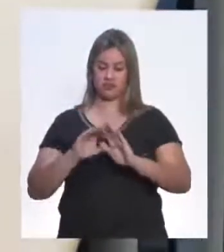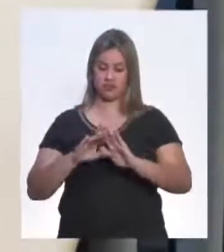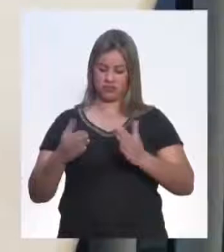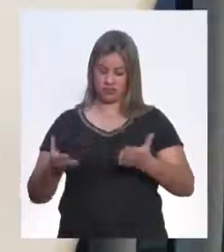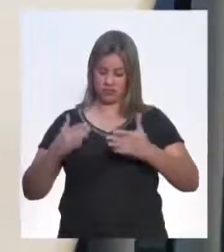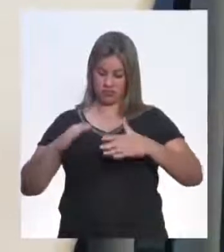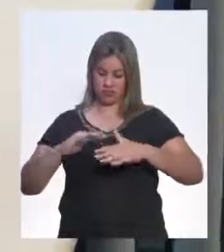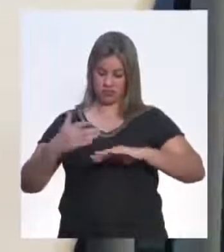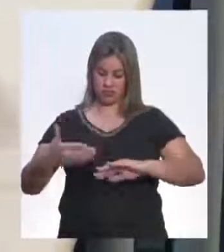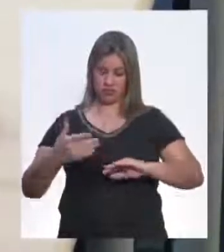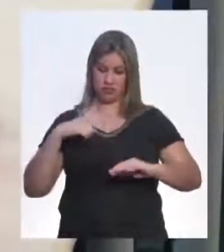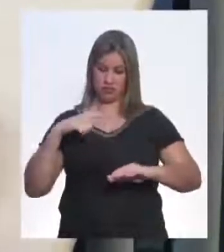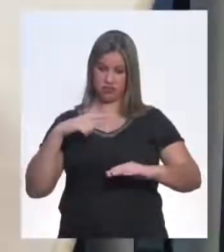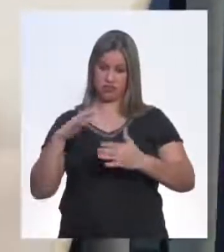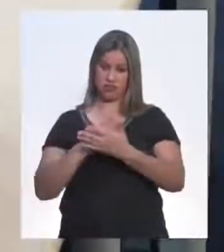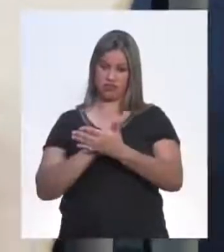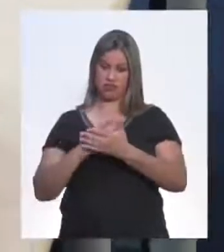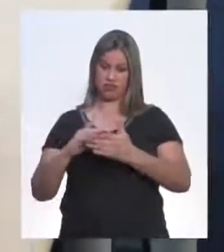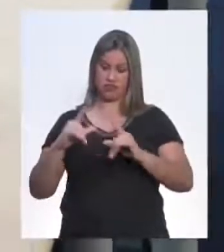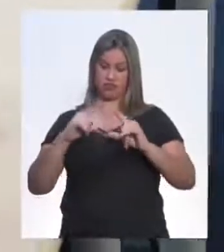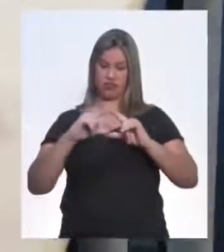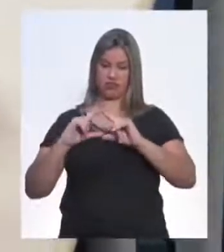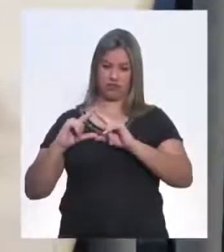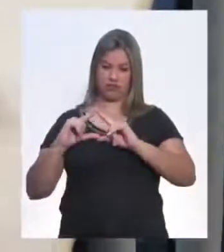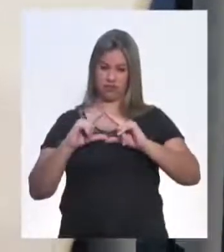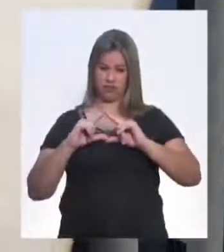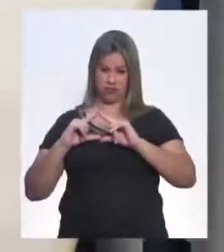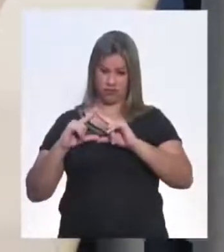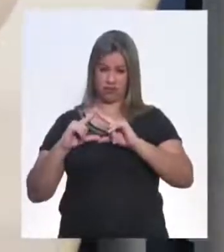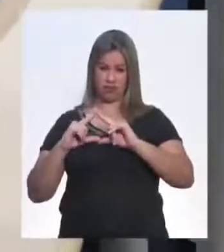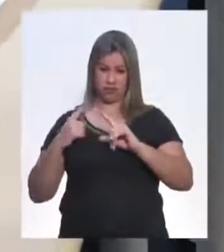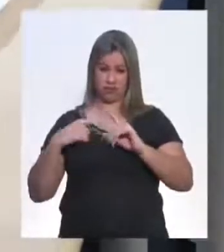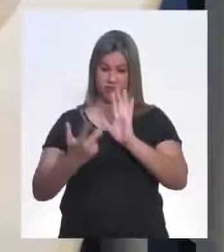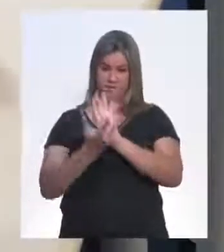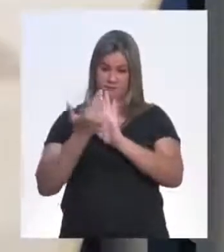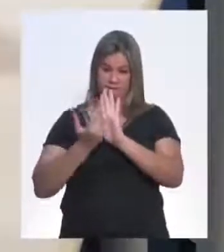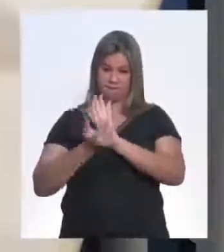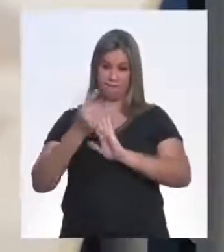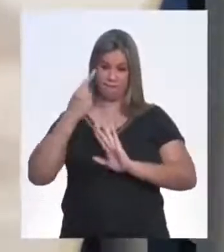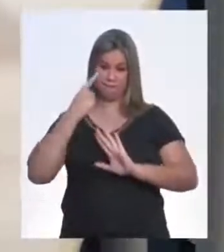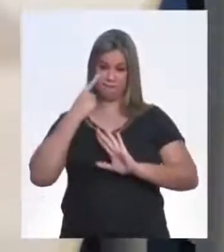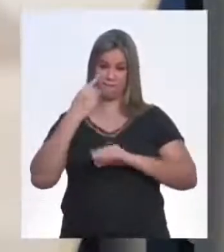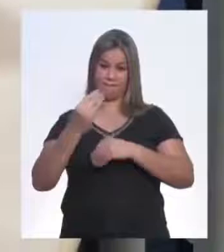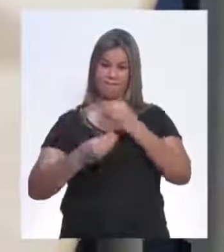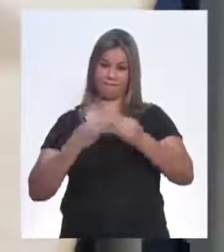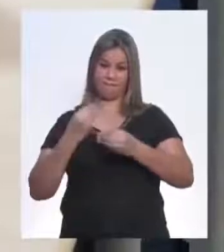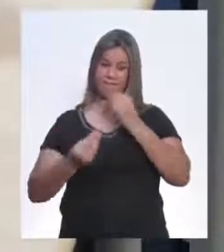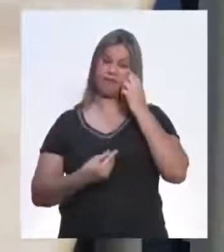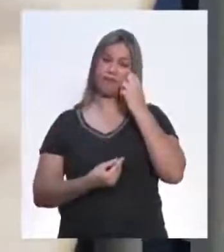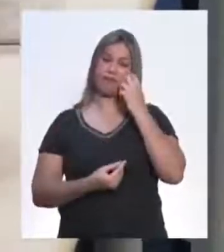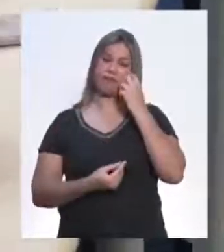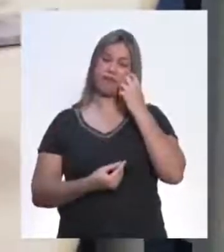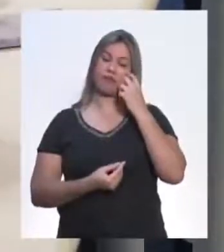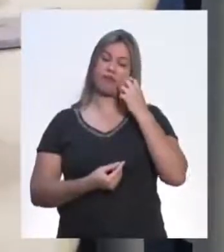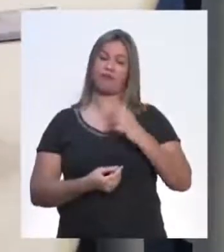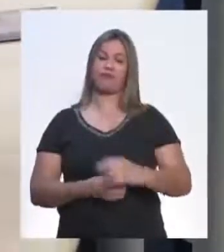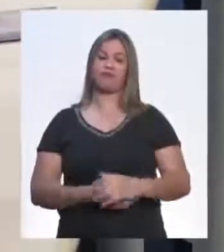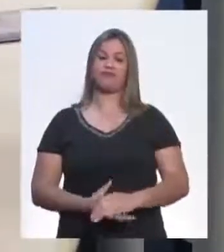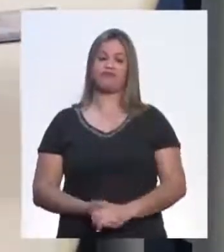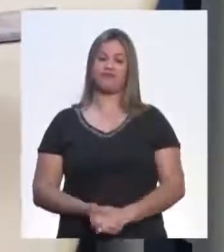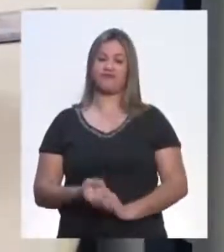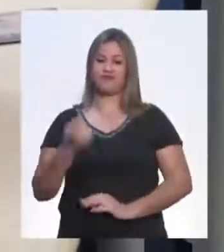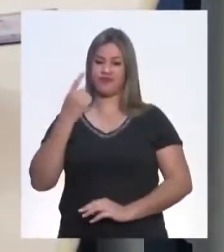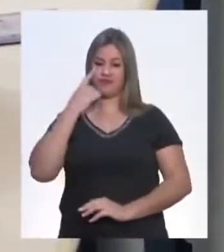eu já vou encontrar alguns triângulos. Então, eu vou traçar para vocês para encontrar alguns triângulos. Primeiro, eu vou encontrar um